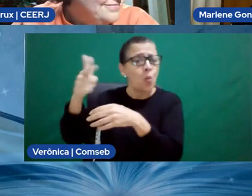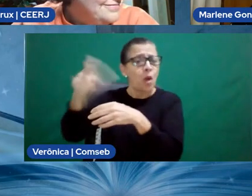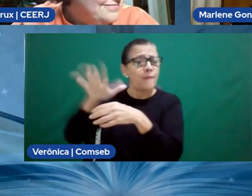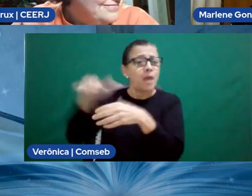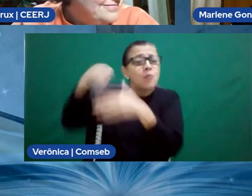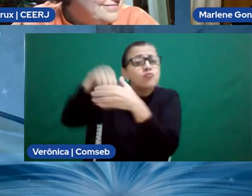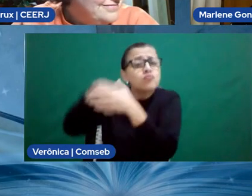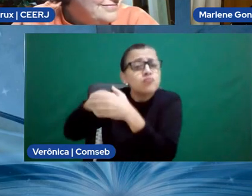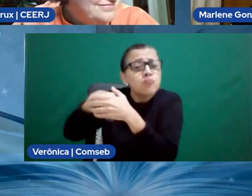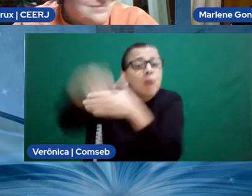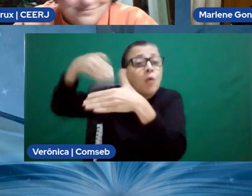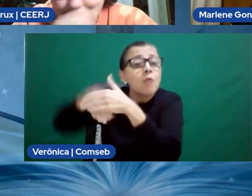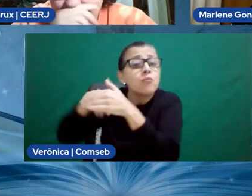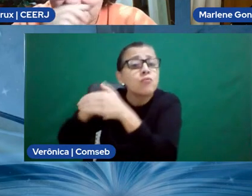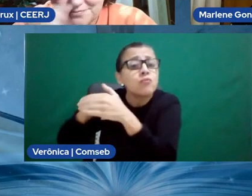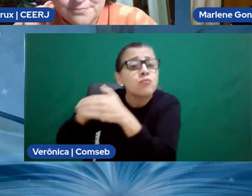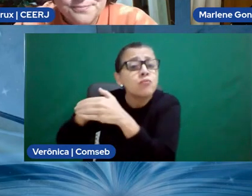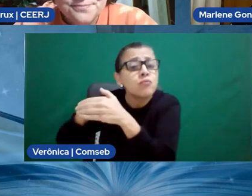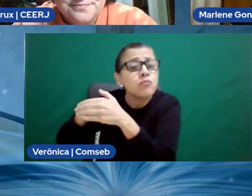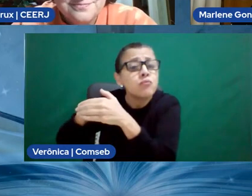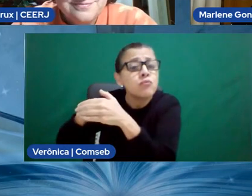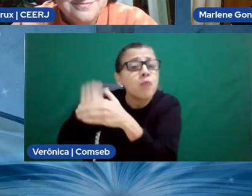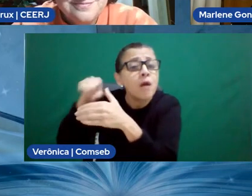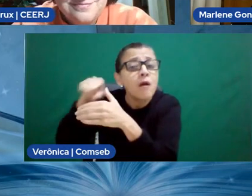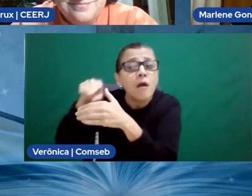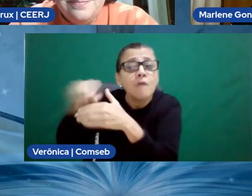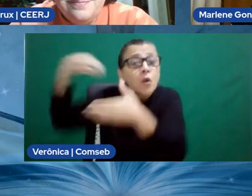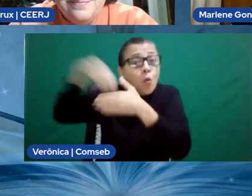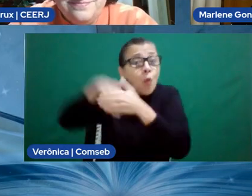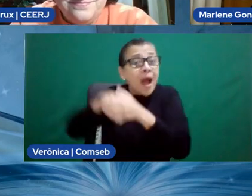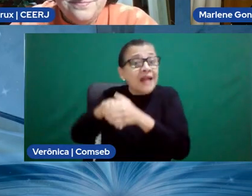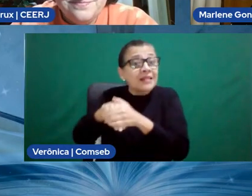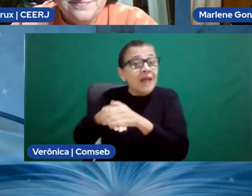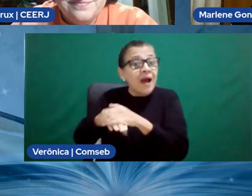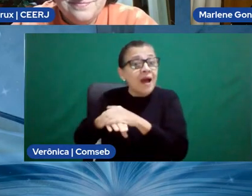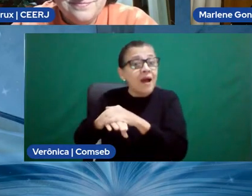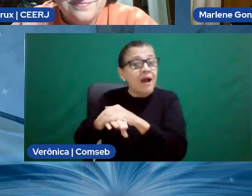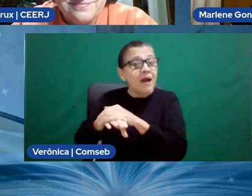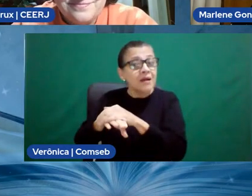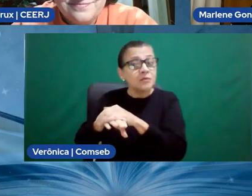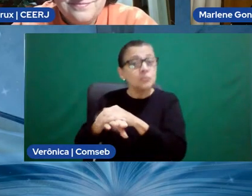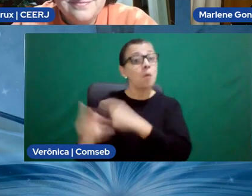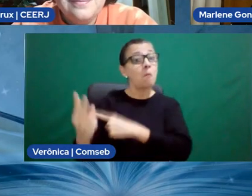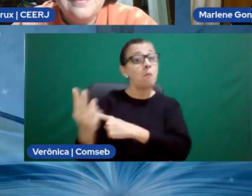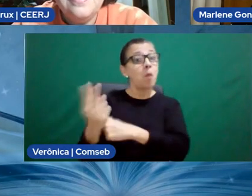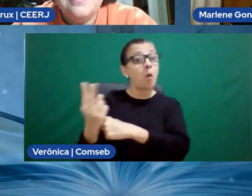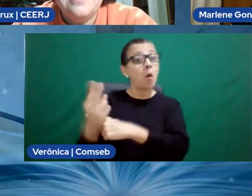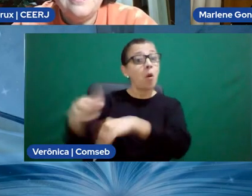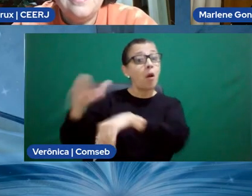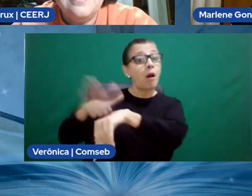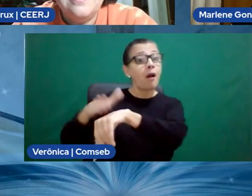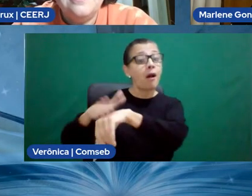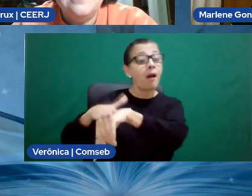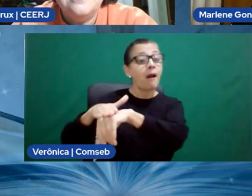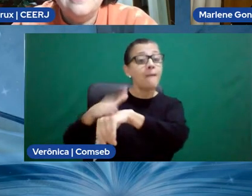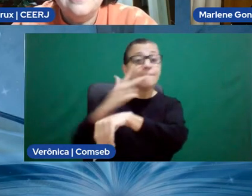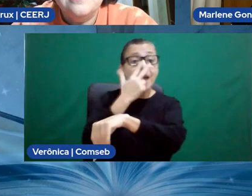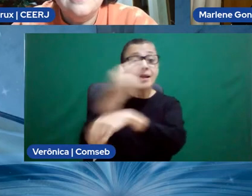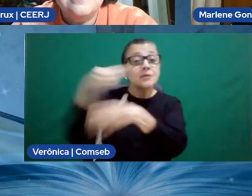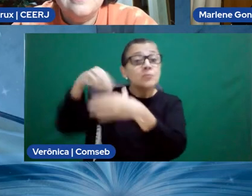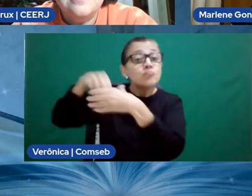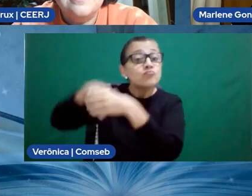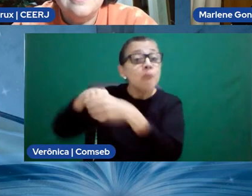tornam esporos, eles se encapsulam e se protegem. Aí fica como se fosse uma